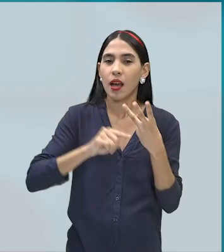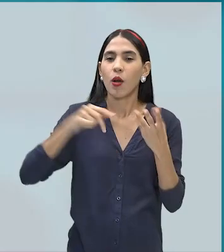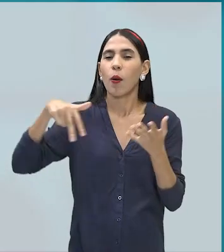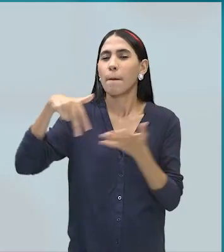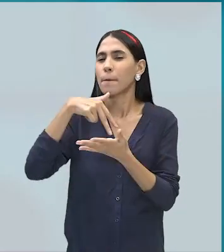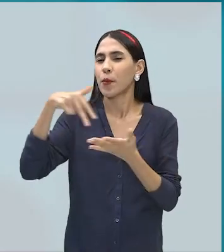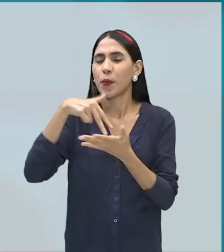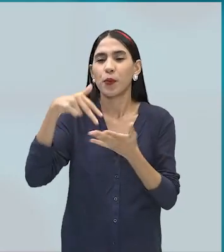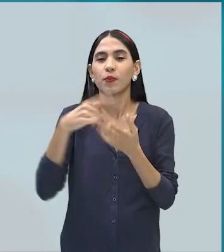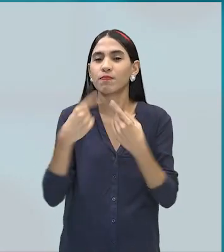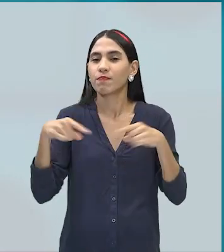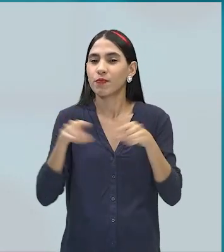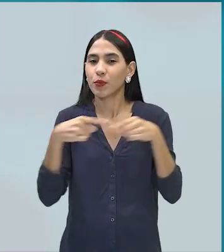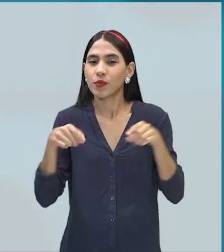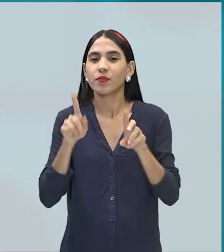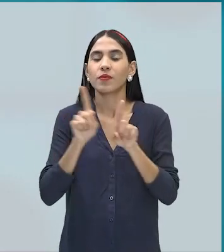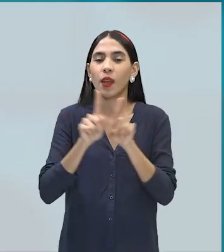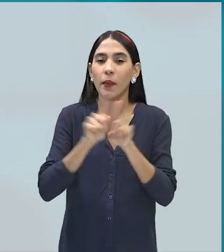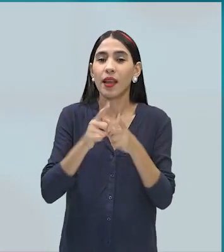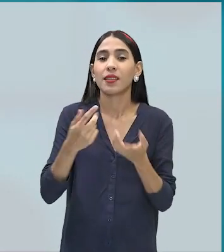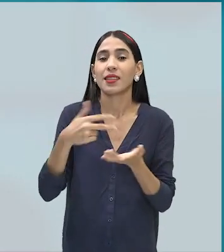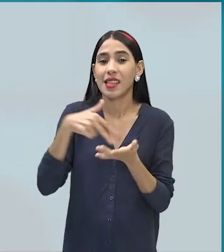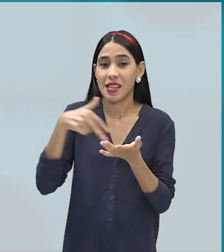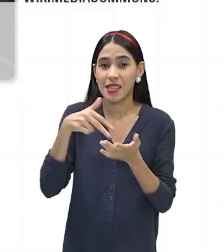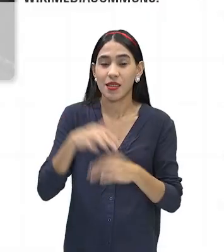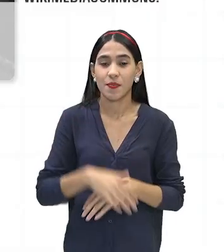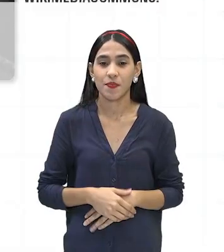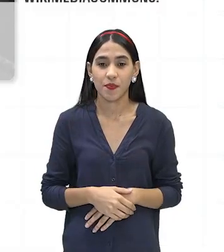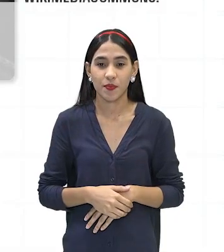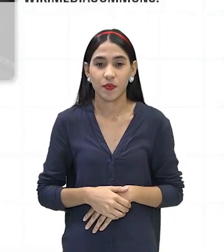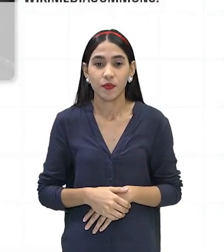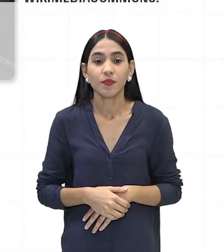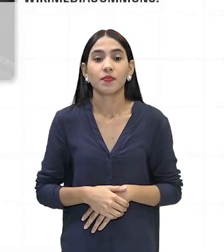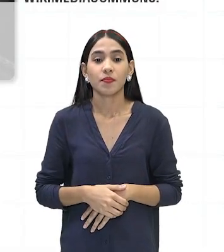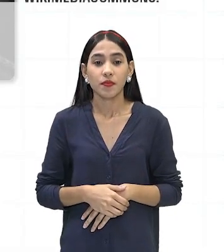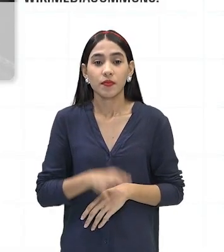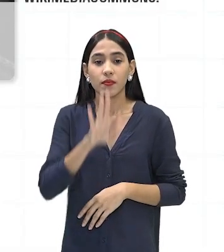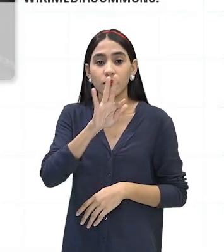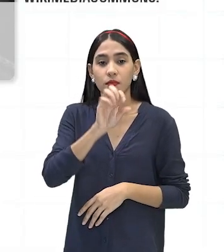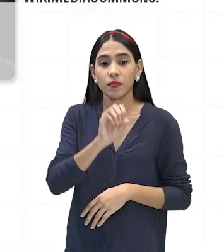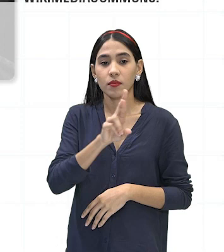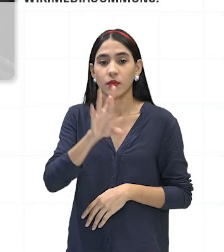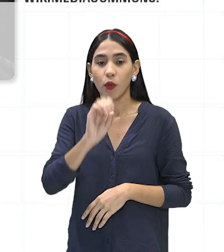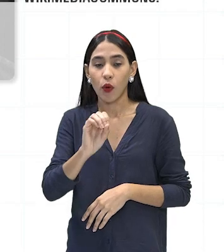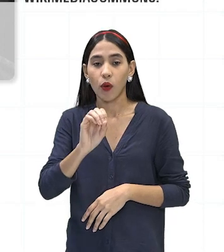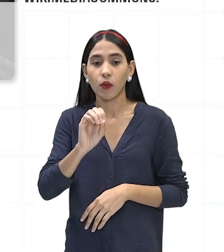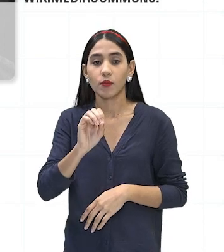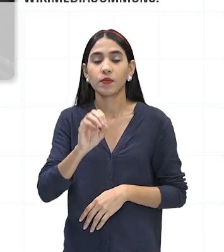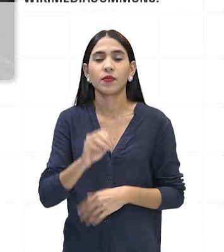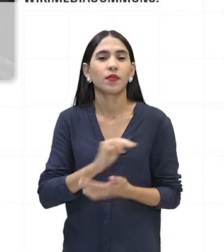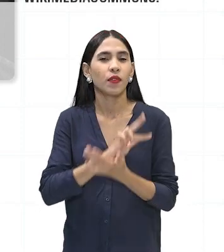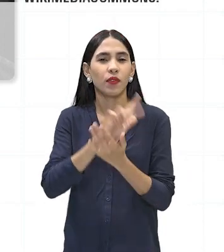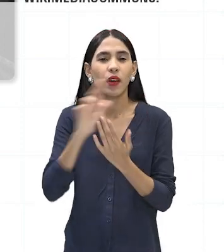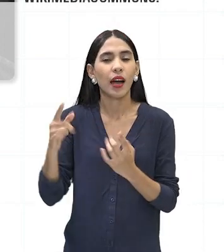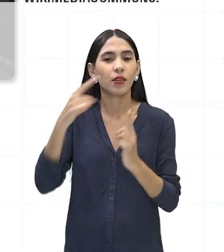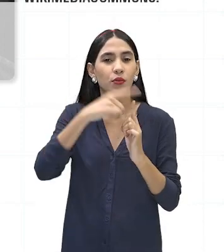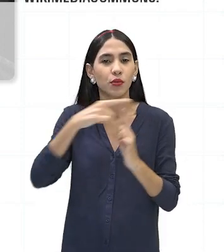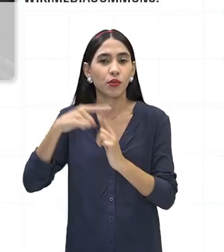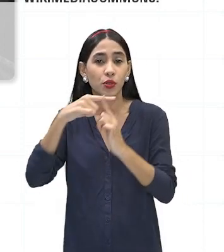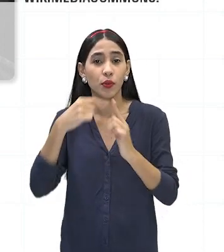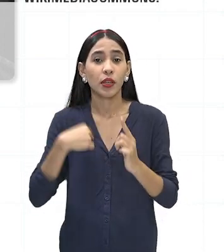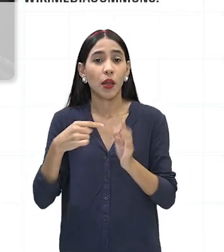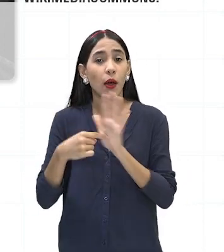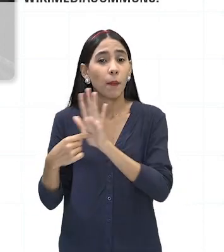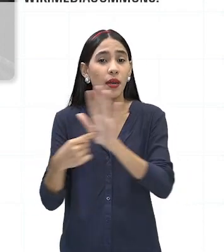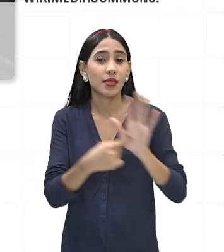música, também da dança. Prosseguindo. E aí o forró, existe vários estilos e eu apresentei